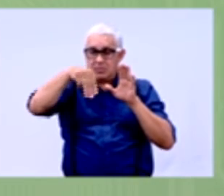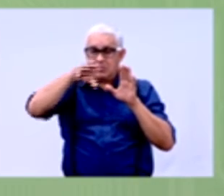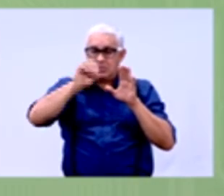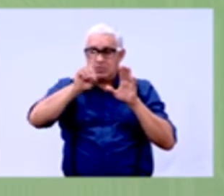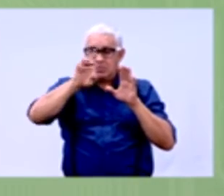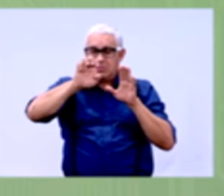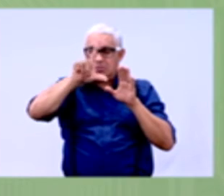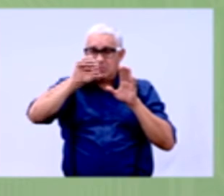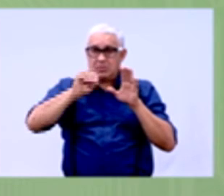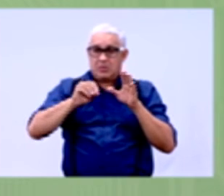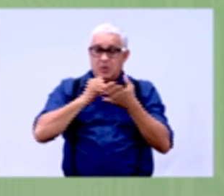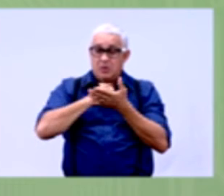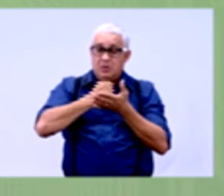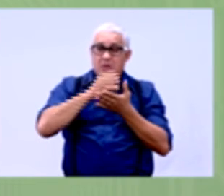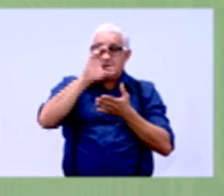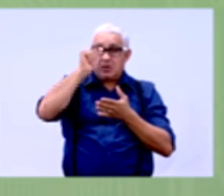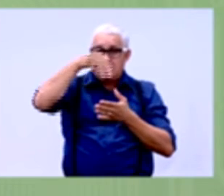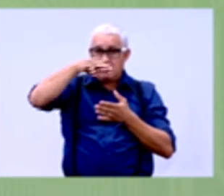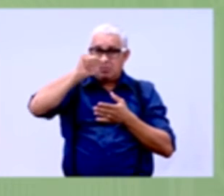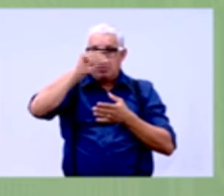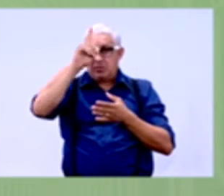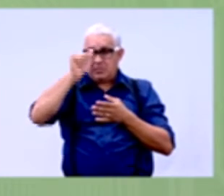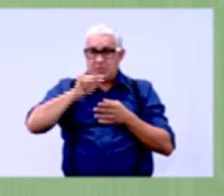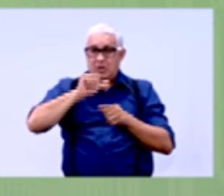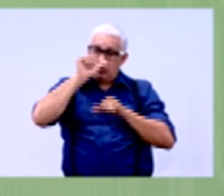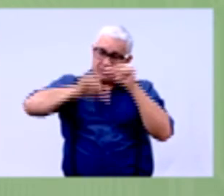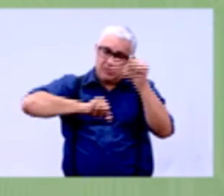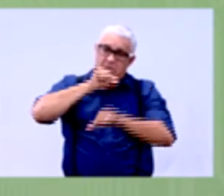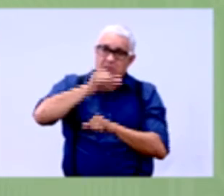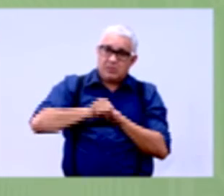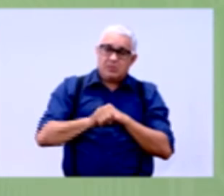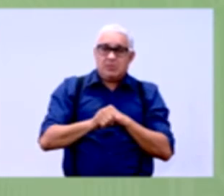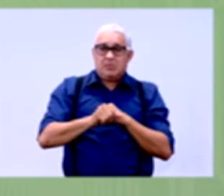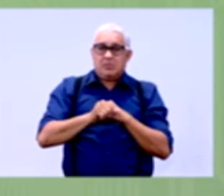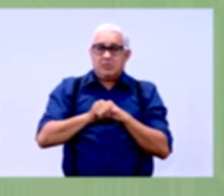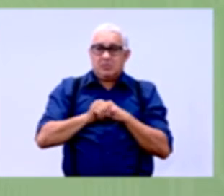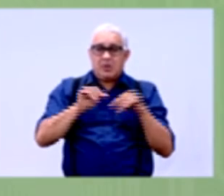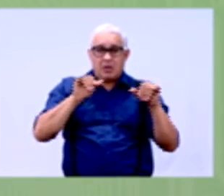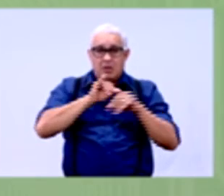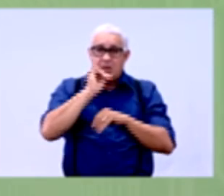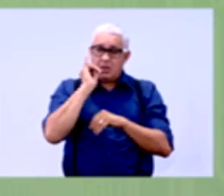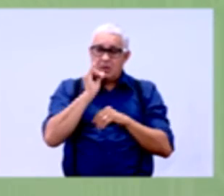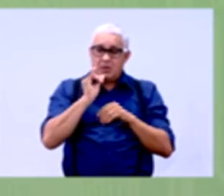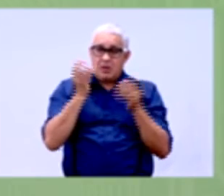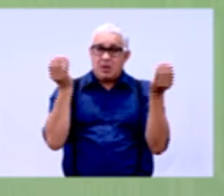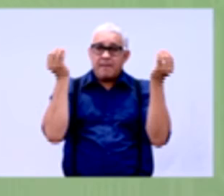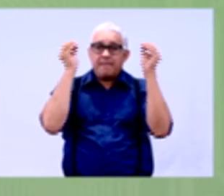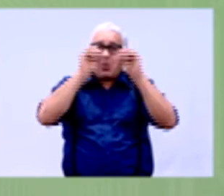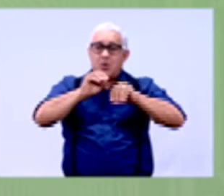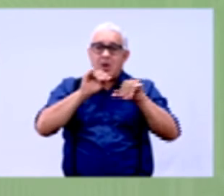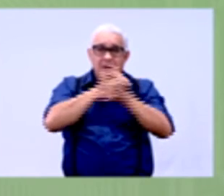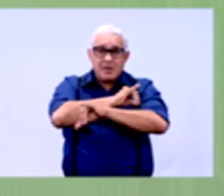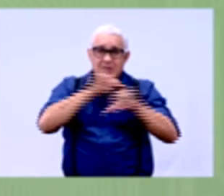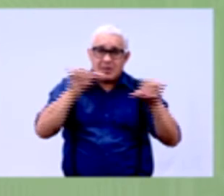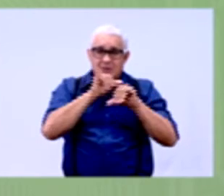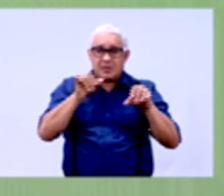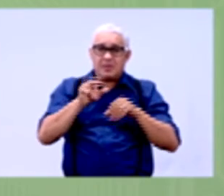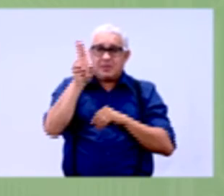fazer exatamente essa transformação. Ela vai receber a informação que o usuário